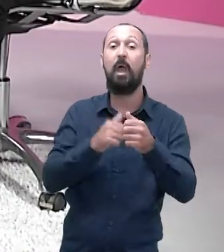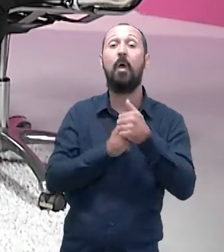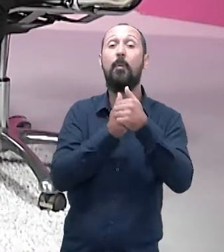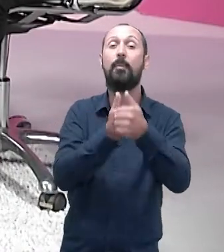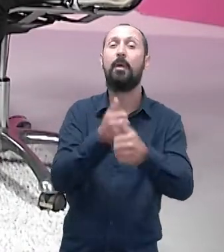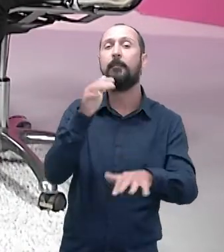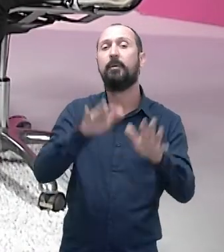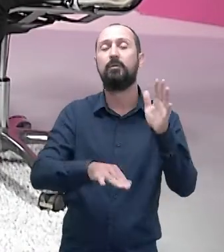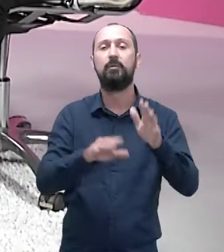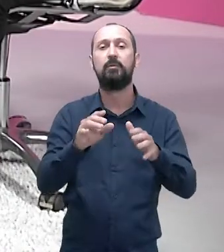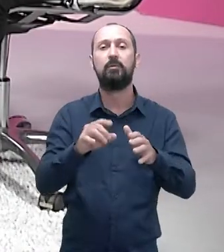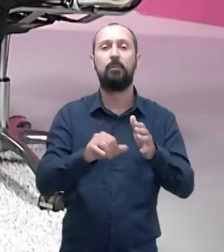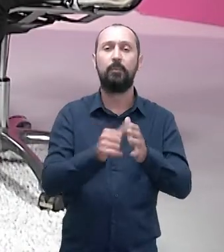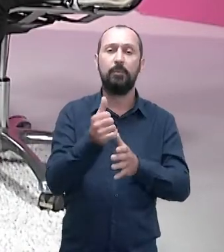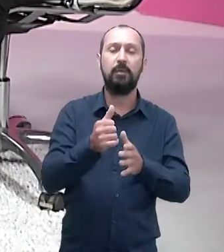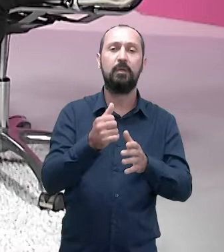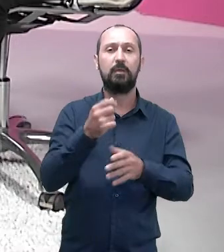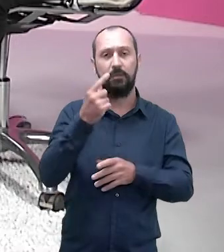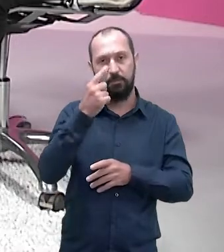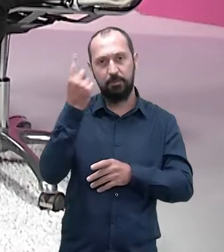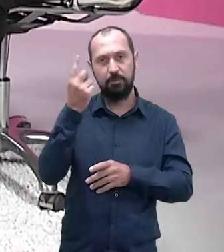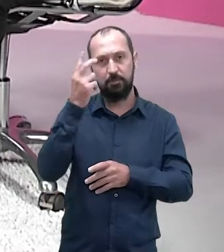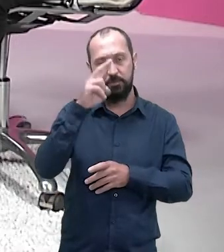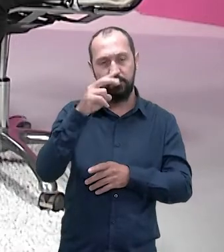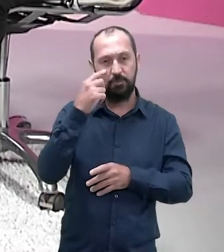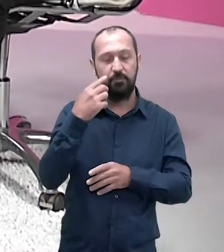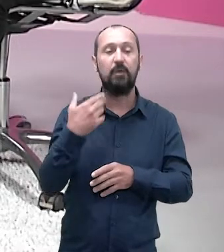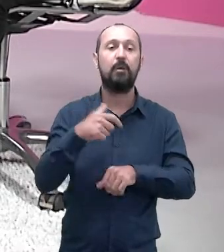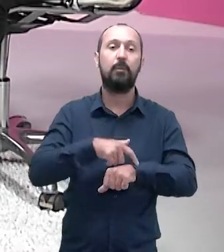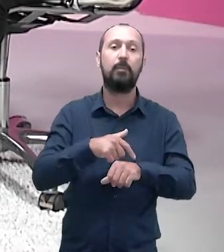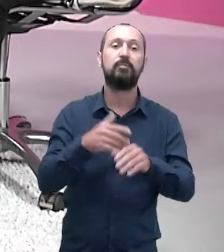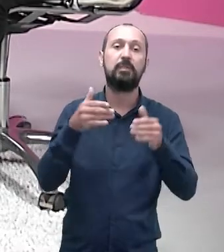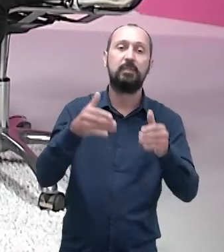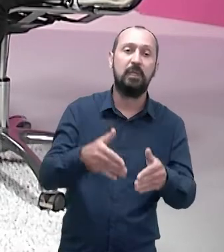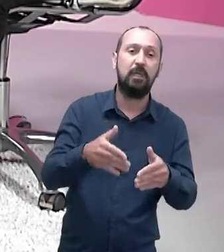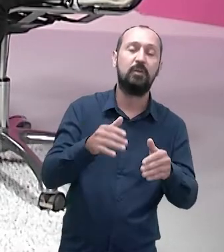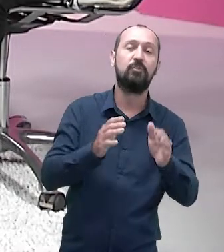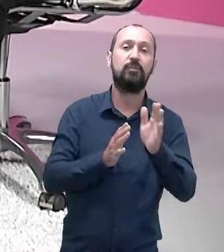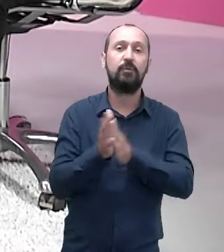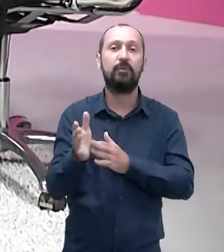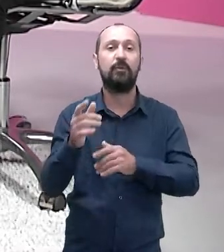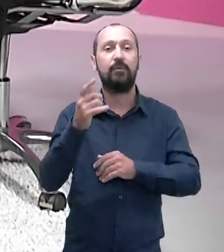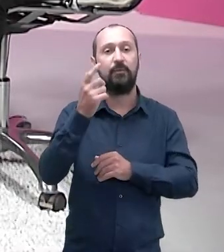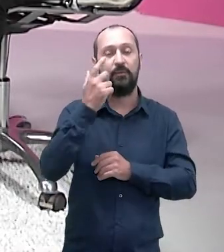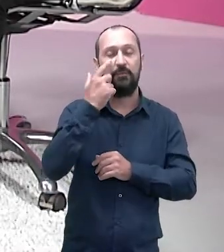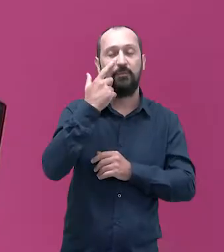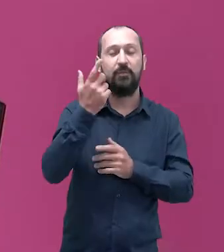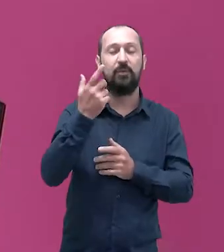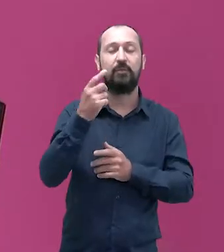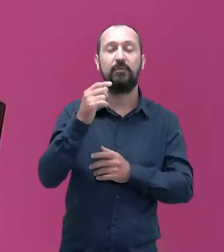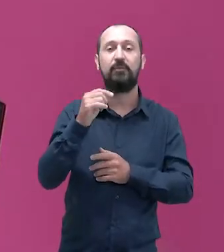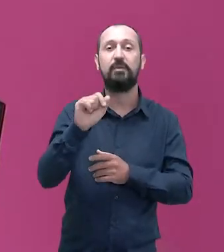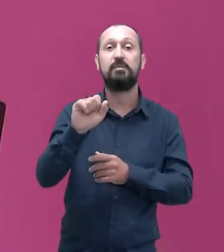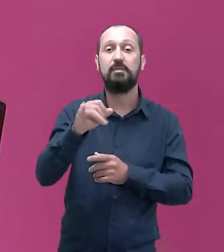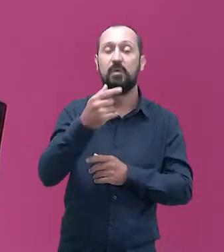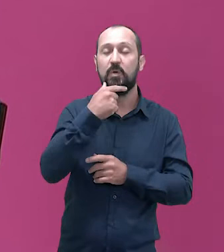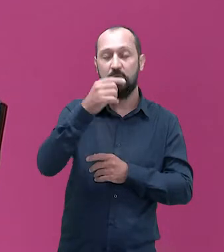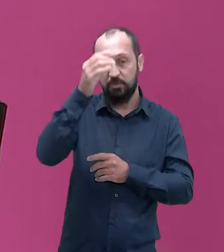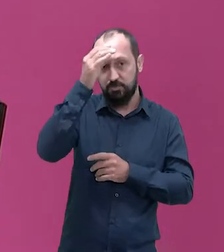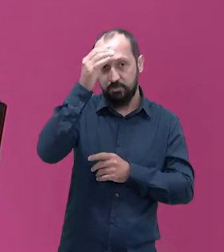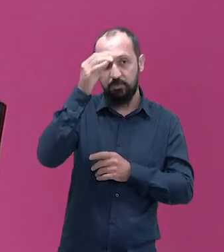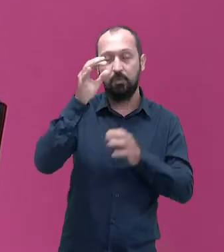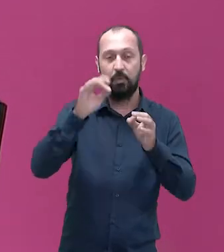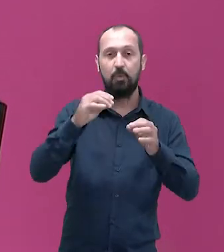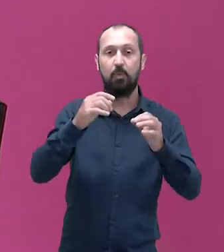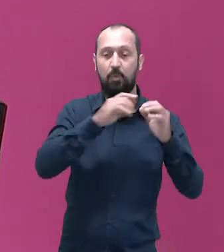geralmente acompanhar pelo menos no primeiro, no segundo dia na escola, o embarque, o desembarque, né, procurar ver se o pai, se o tio